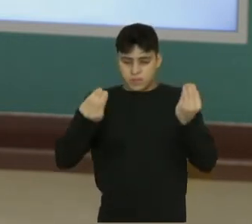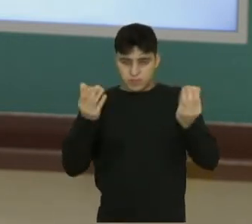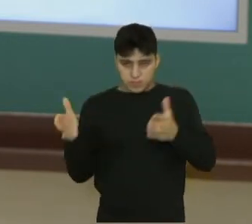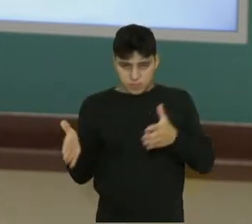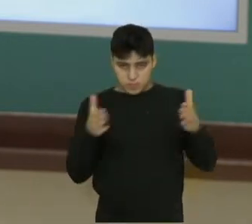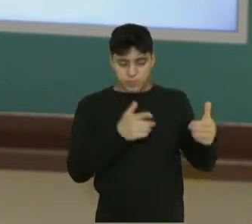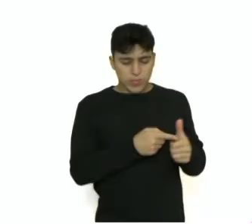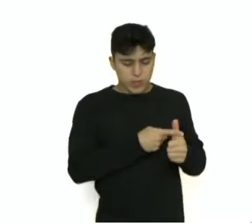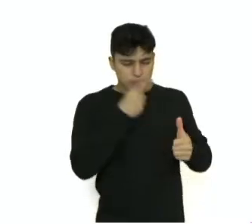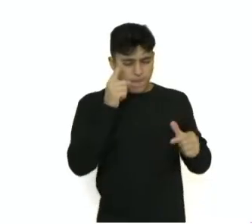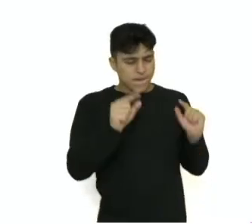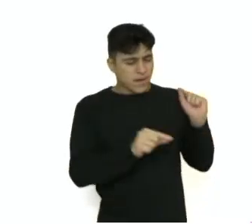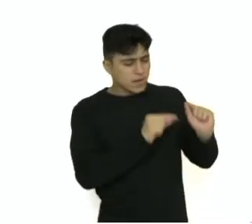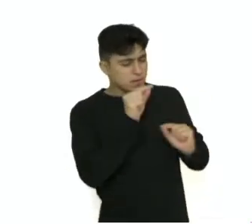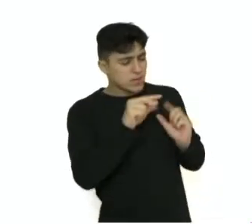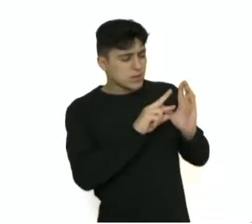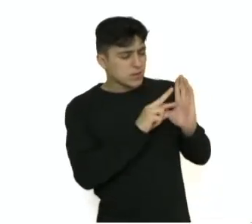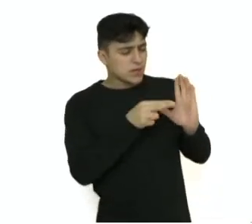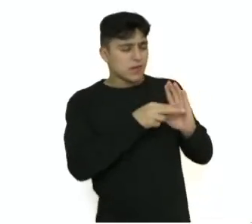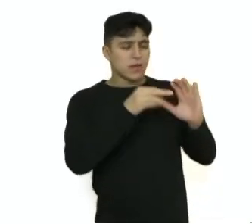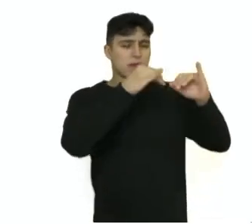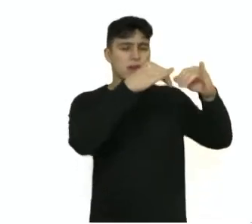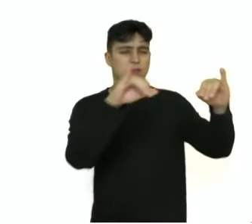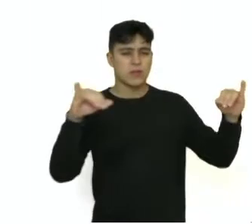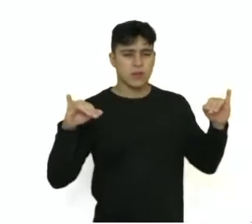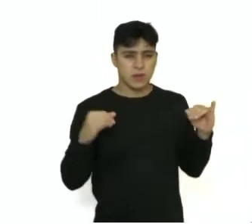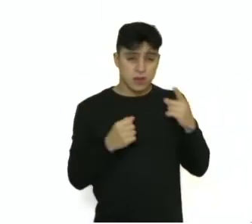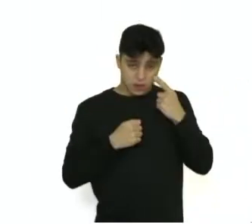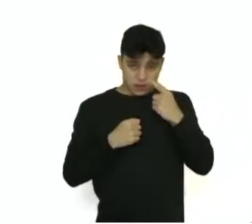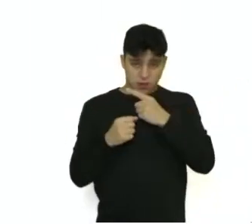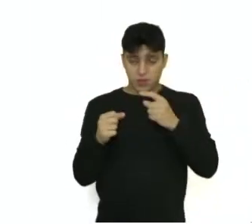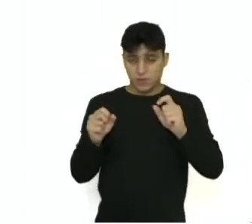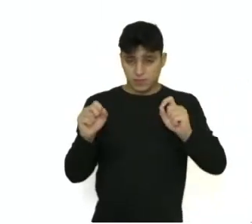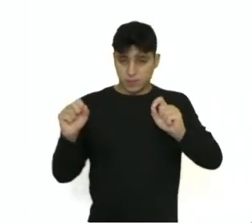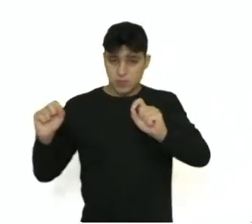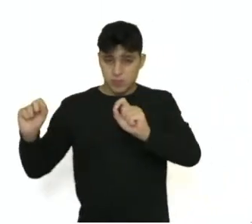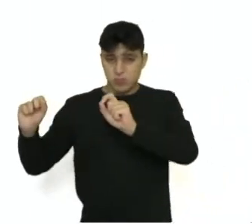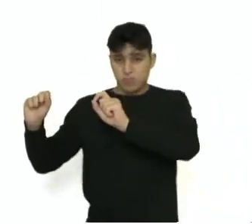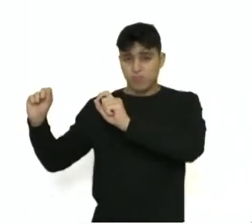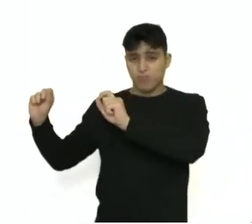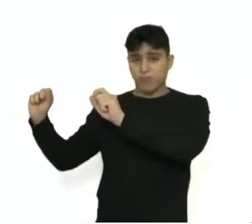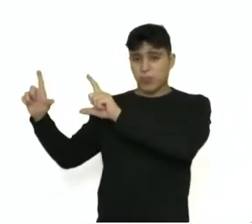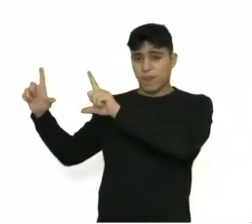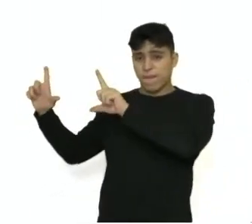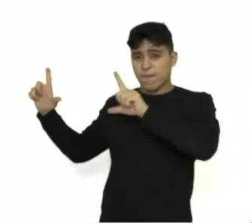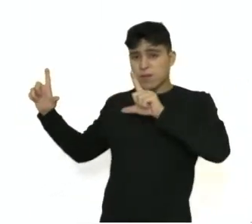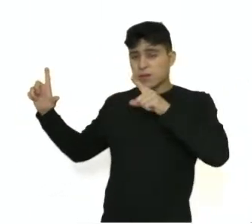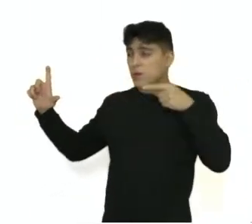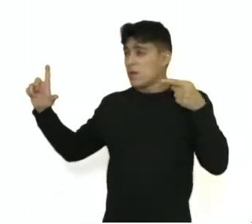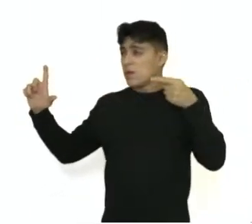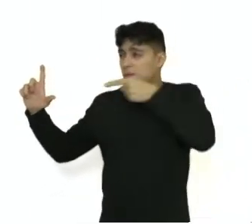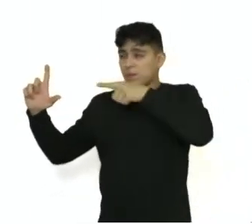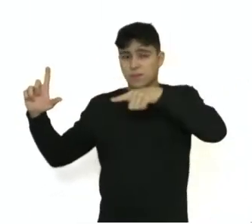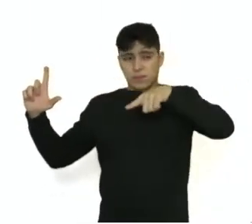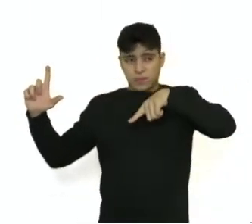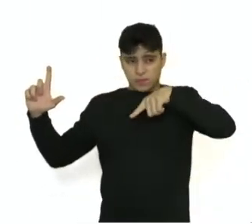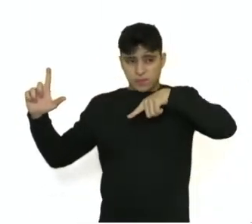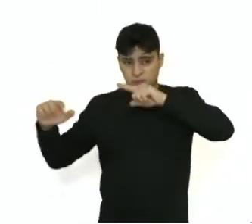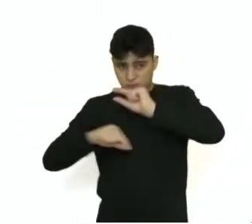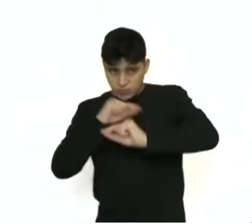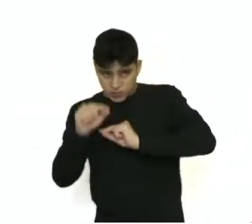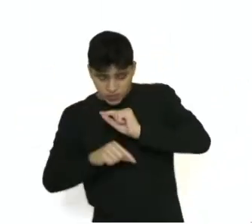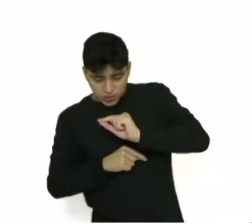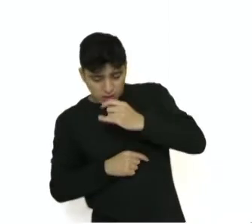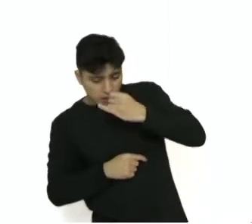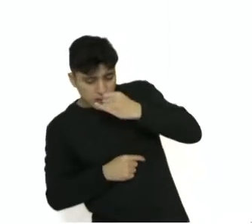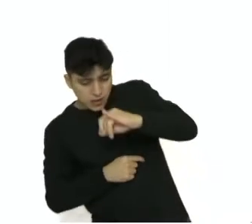Então, primeiro, o que é energia, né? Se vocês olharem esse slide, eu quero que vocês vejam bem esse slide aqui. Ele está assim, ó. O que é